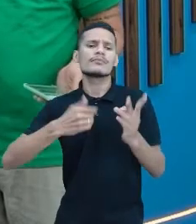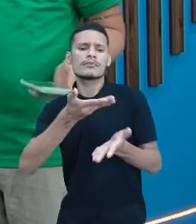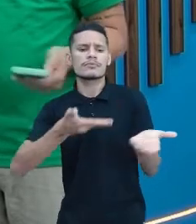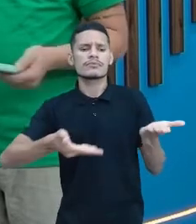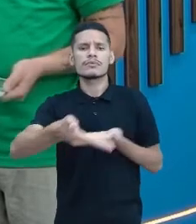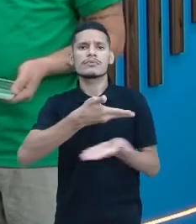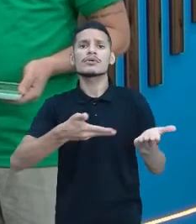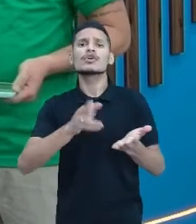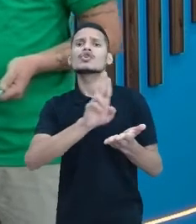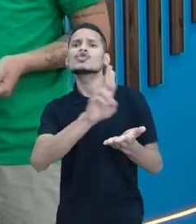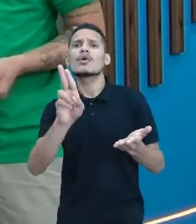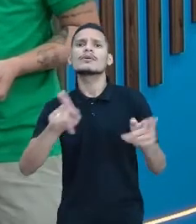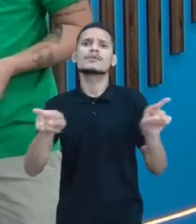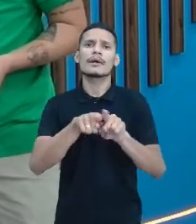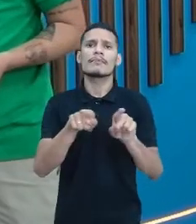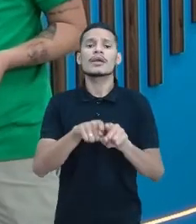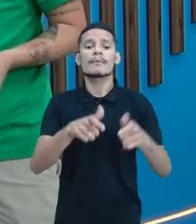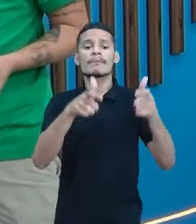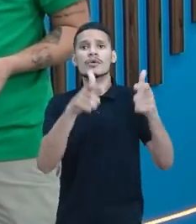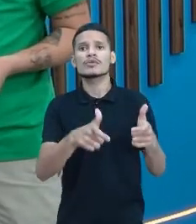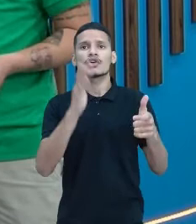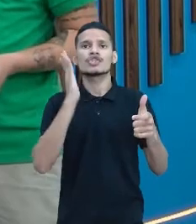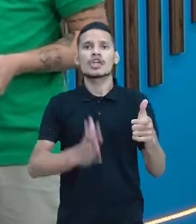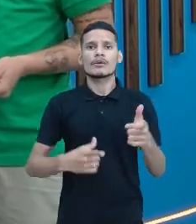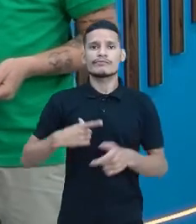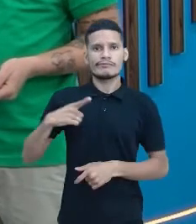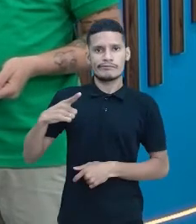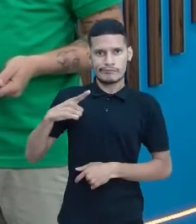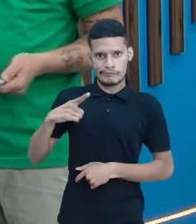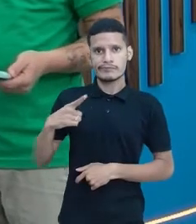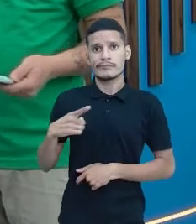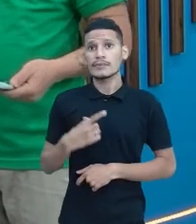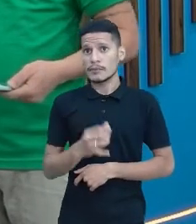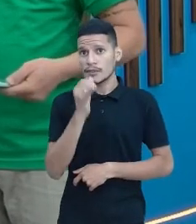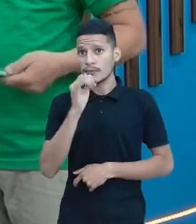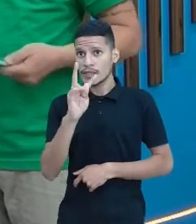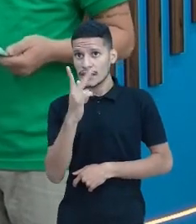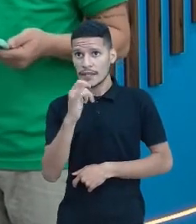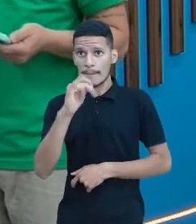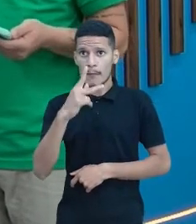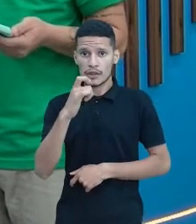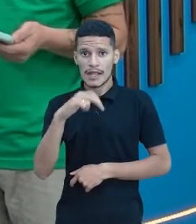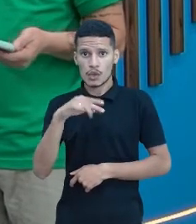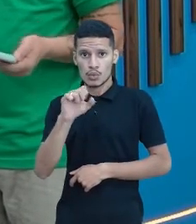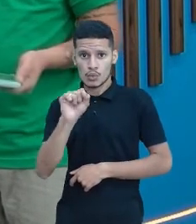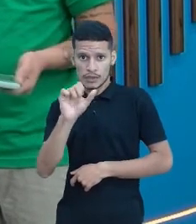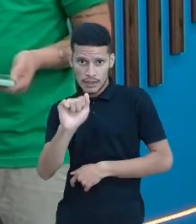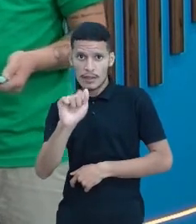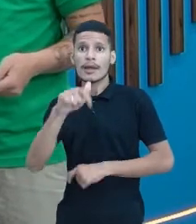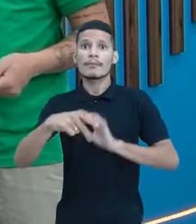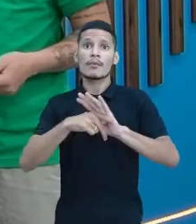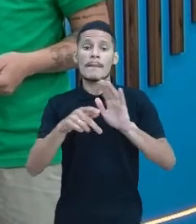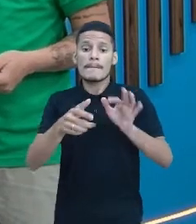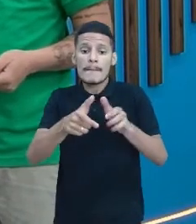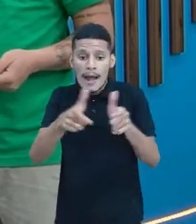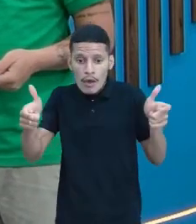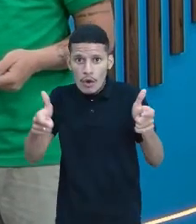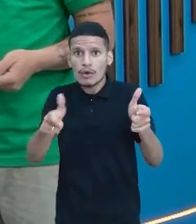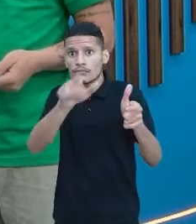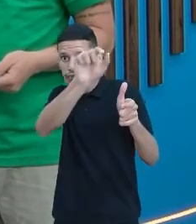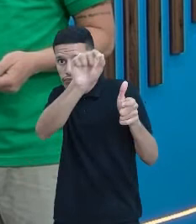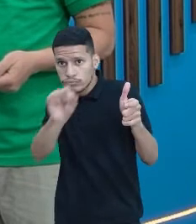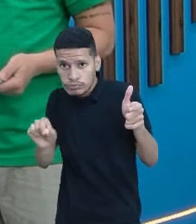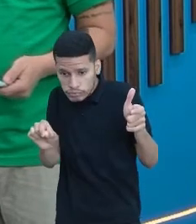do nome, com a posição que ele ocupa, né? Então, por exemplo, a hipotenusa é o maior lado do triângulo retângulo e é o lado que